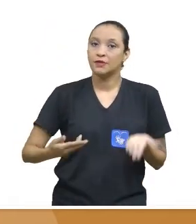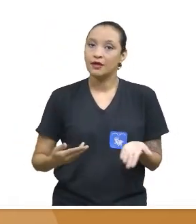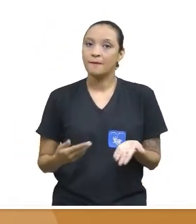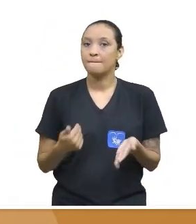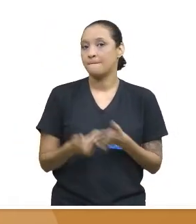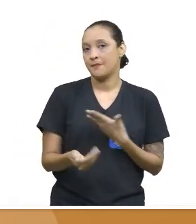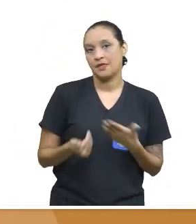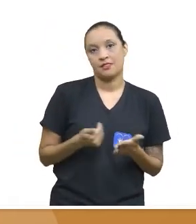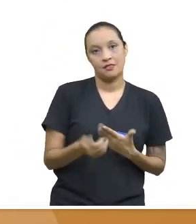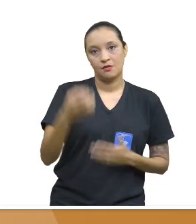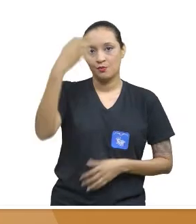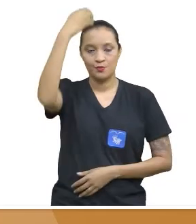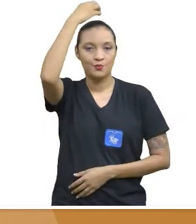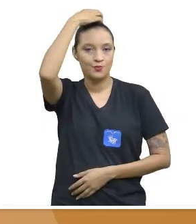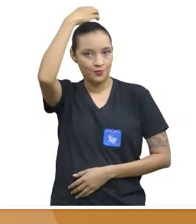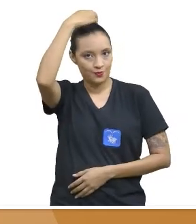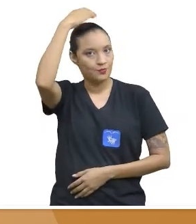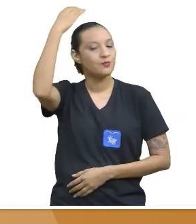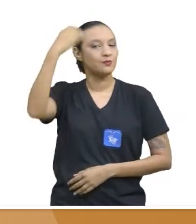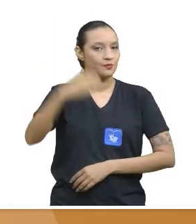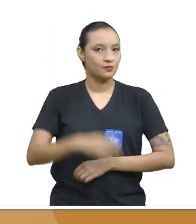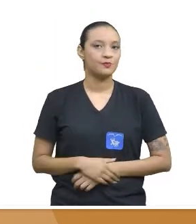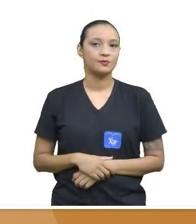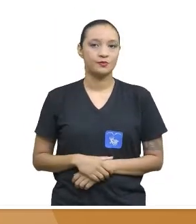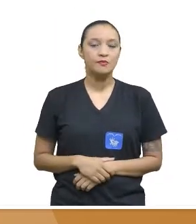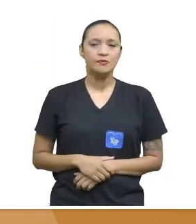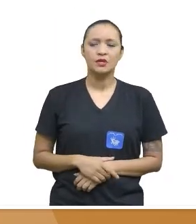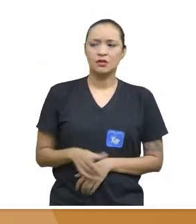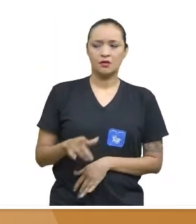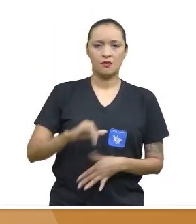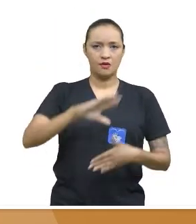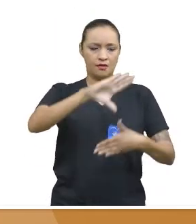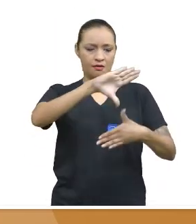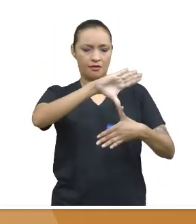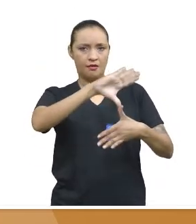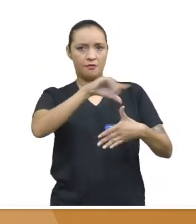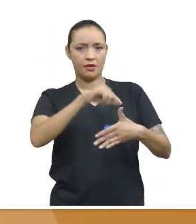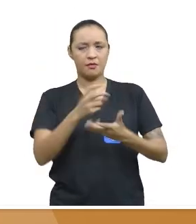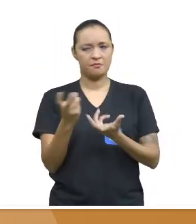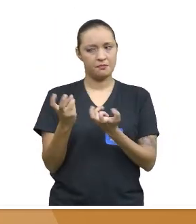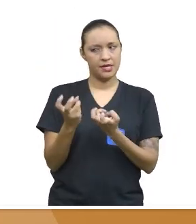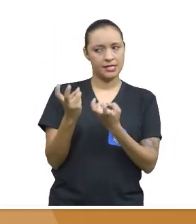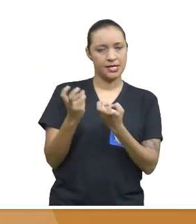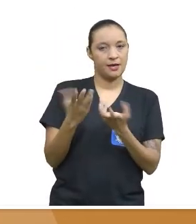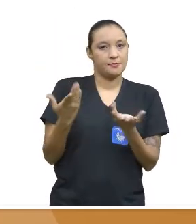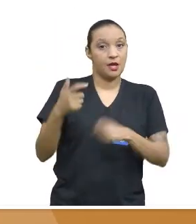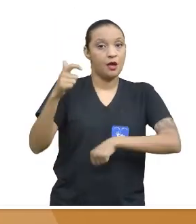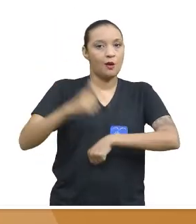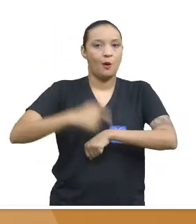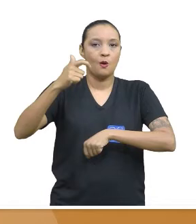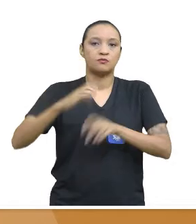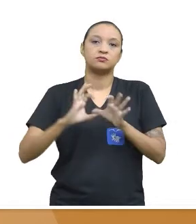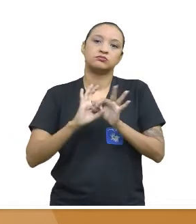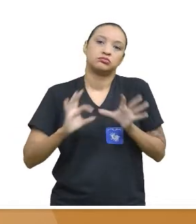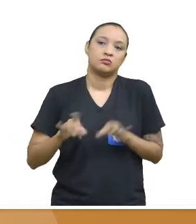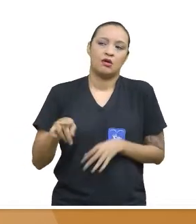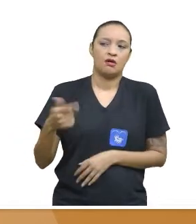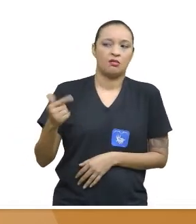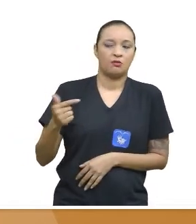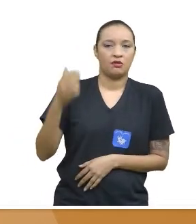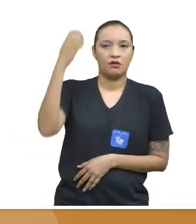começa a perceber que é esse o momento de libertação. O trono não tem um rei espanhol,